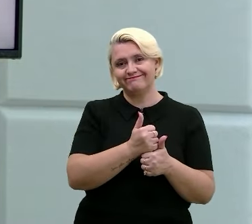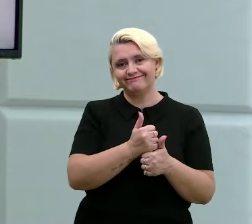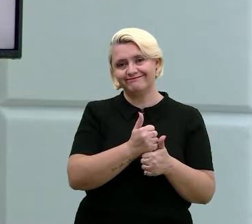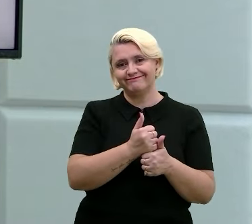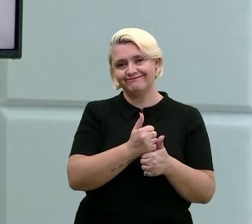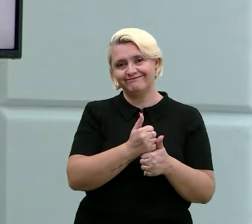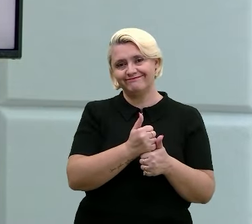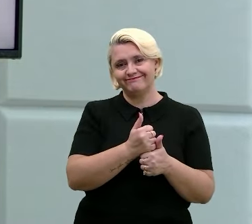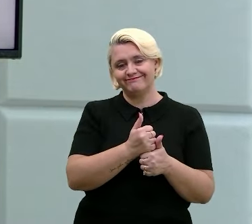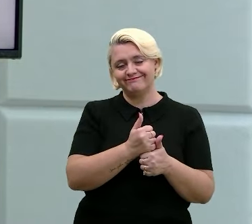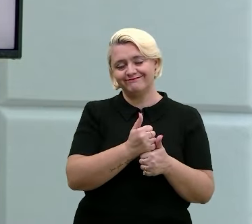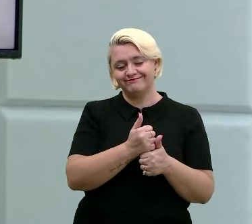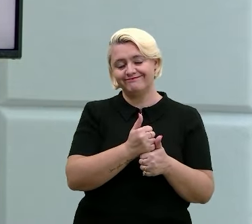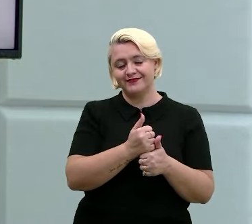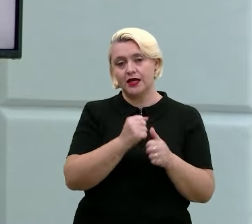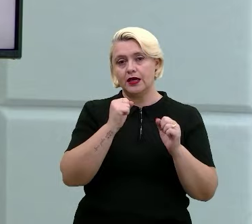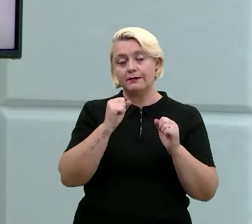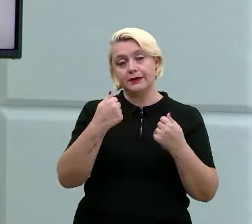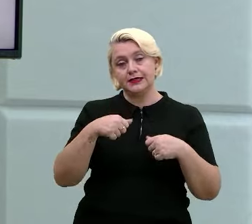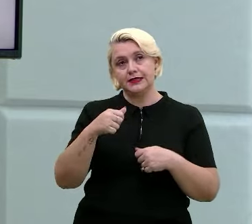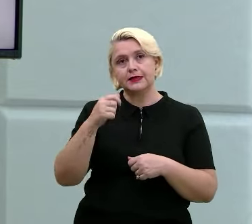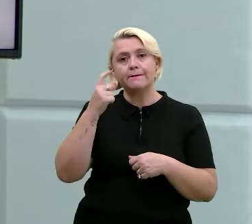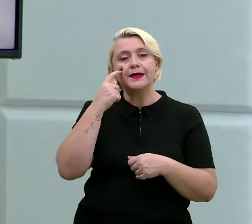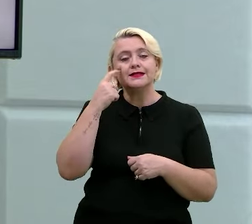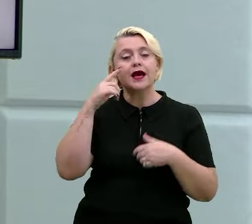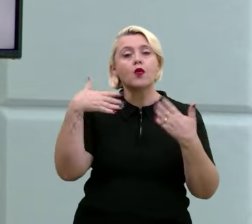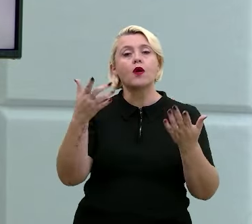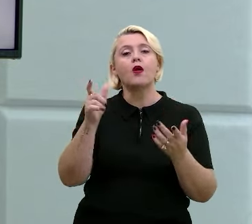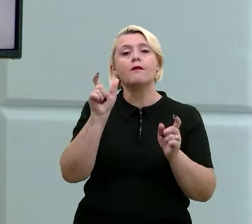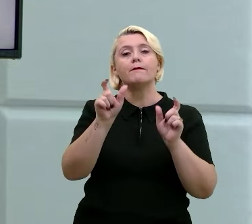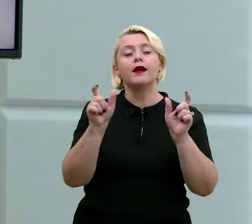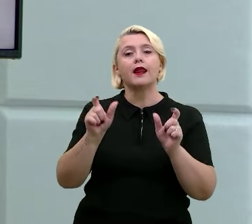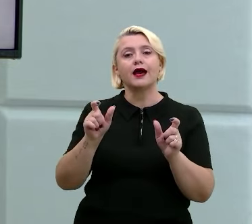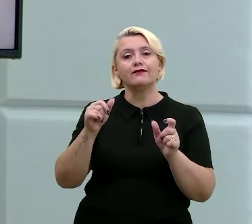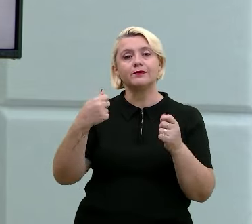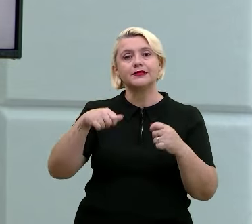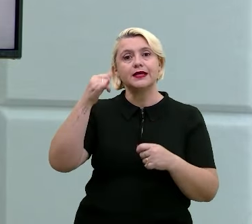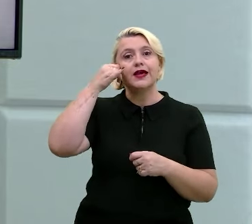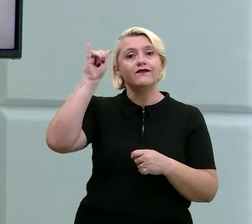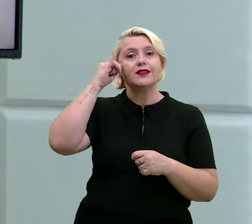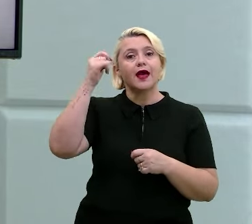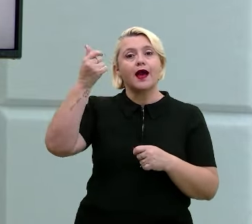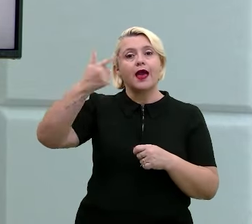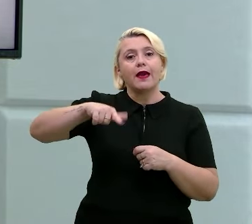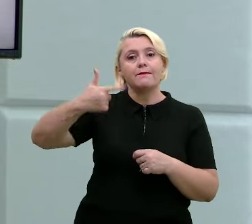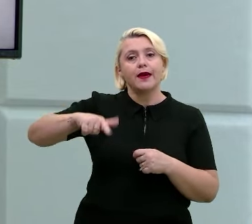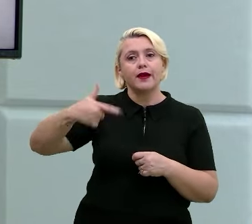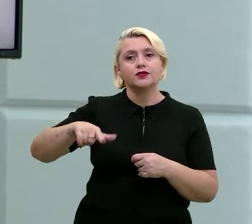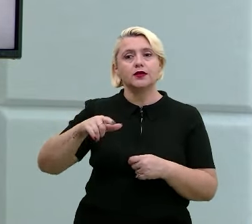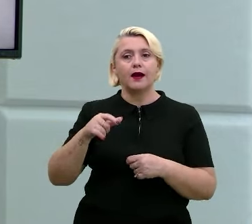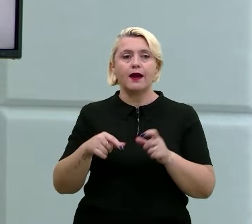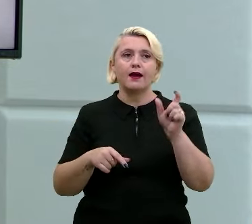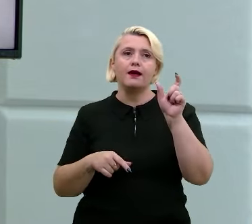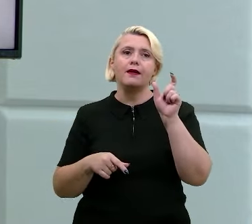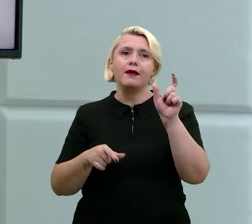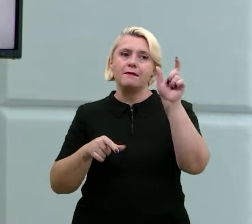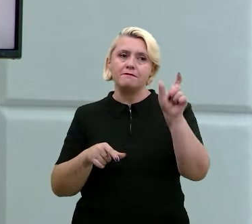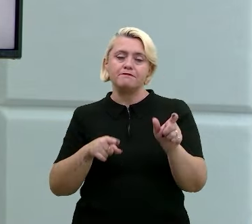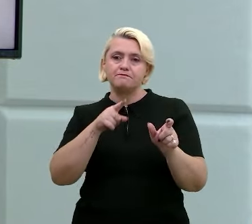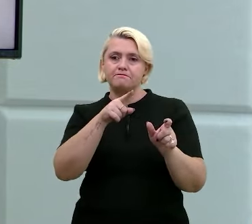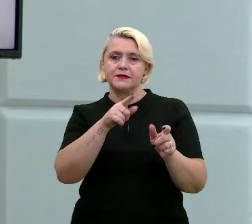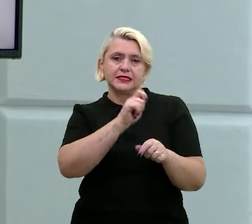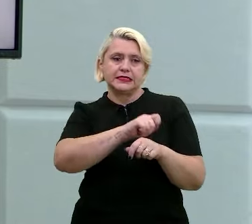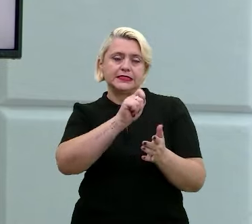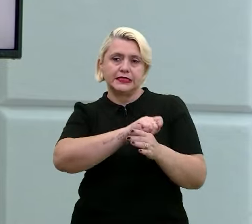aquela repetição que poderia ter sido evitada, as substituições que você poderia ter feito. Ah, fulano usou só o mas, ele poderia